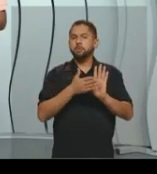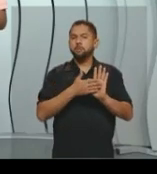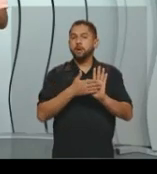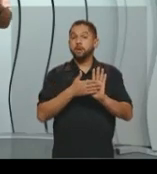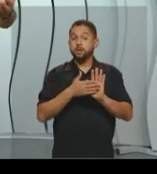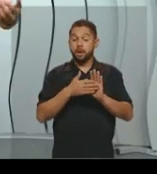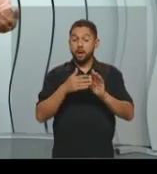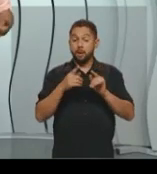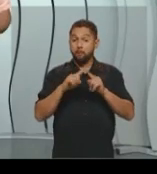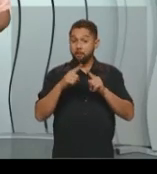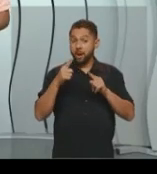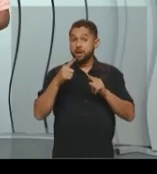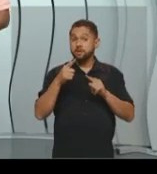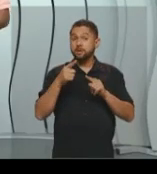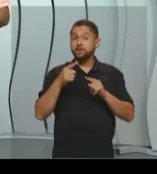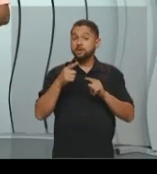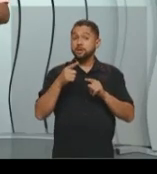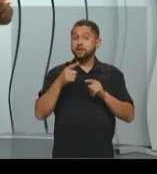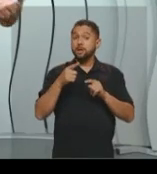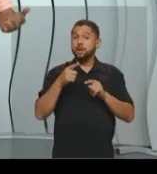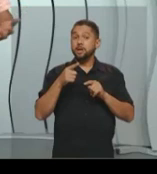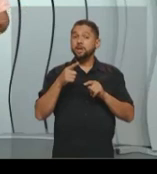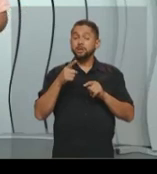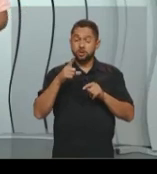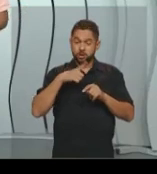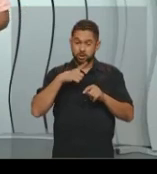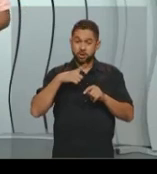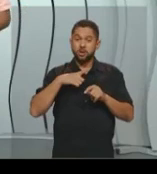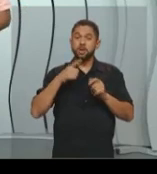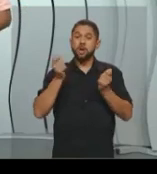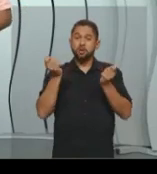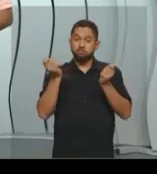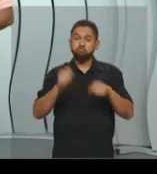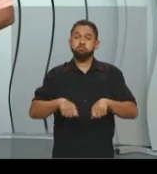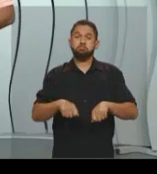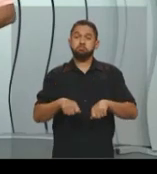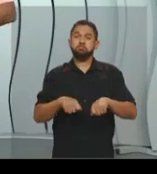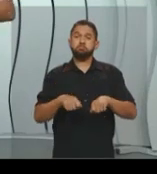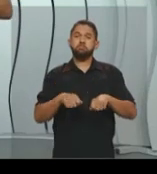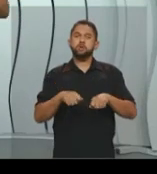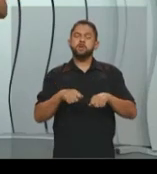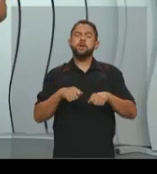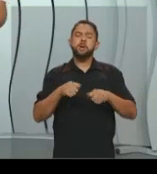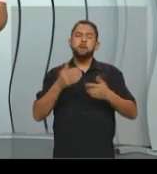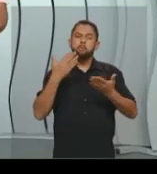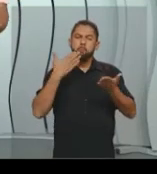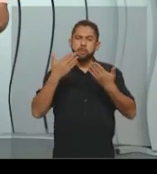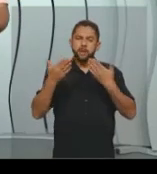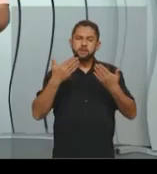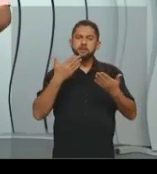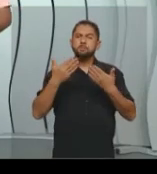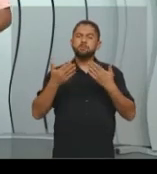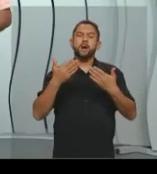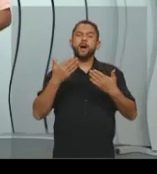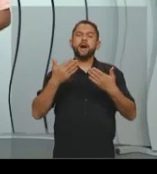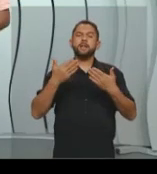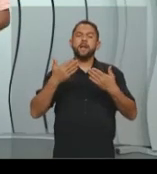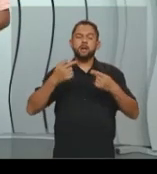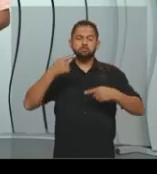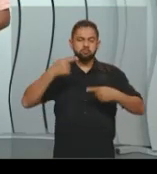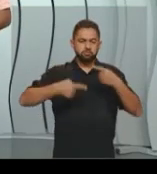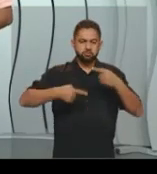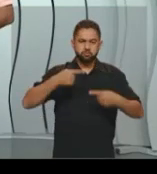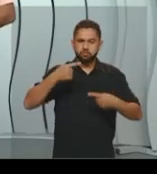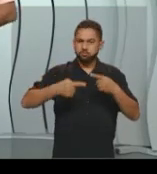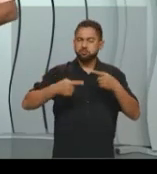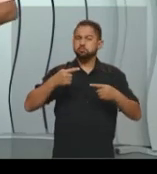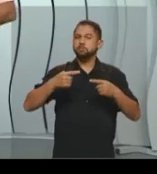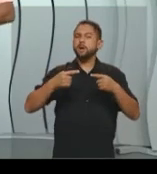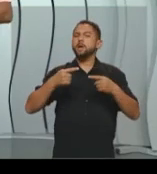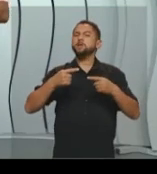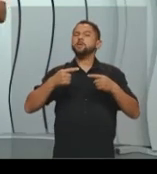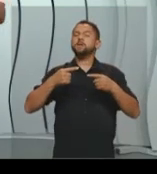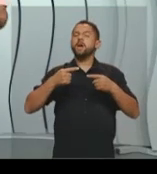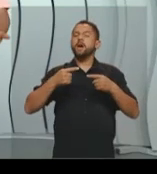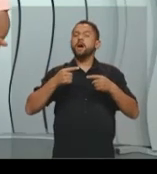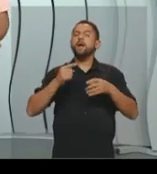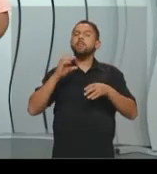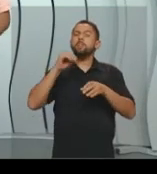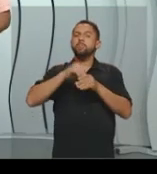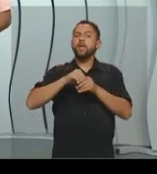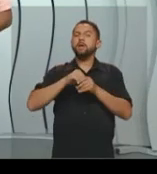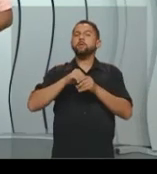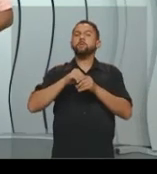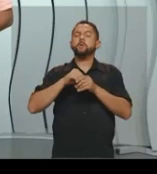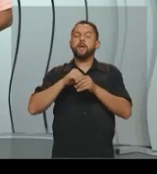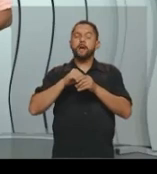tinha condições democráticas de participar dos debates nas polis gregas, de discursar com